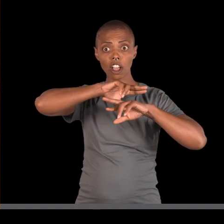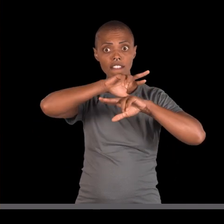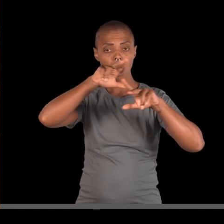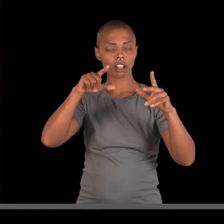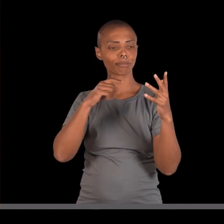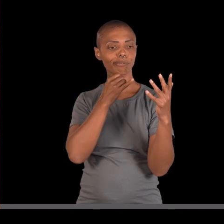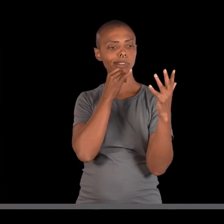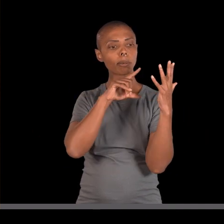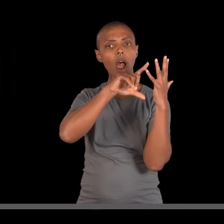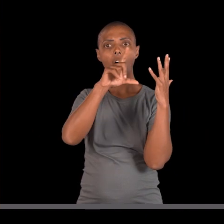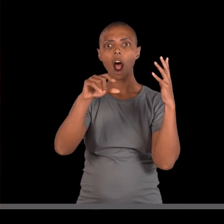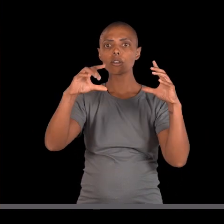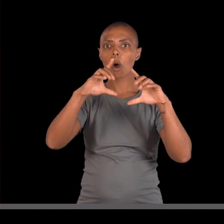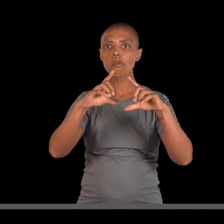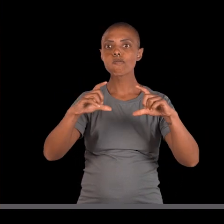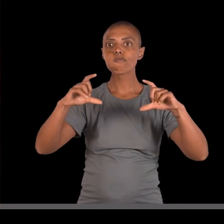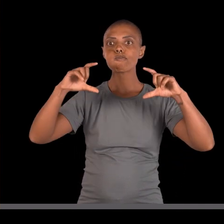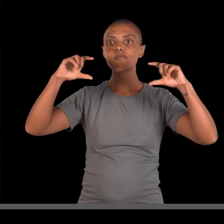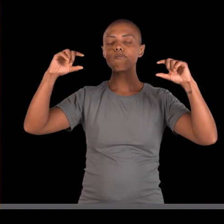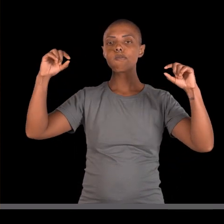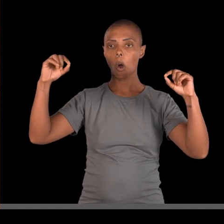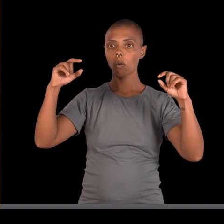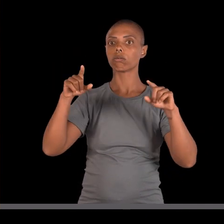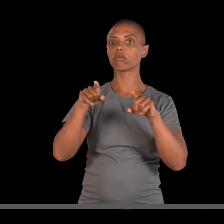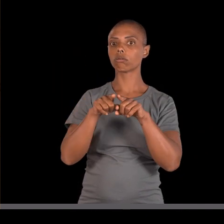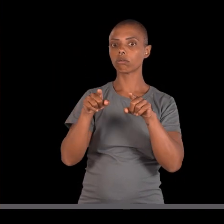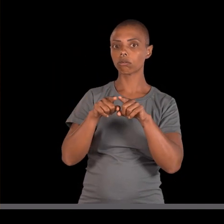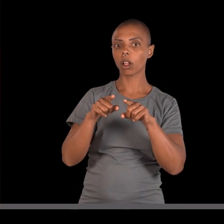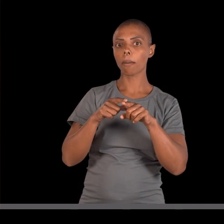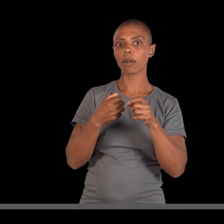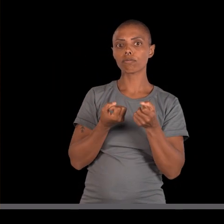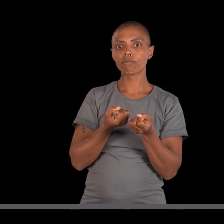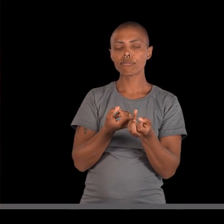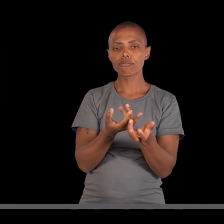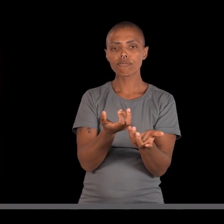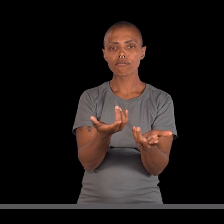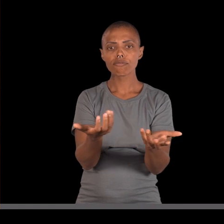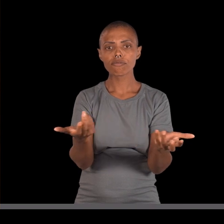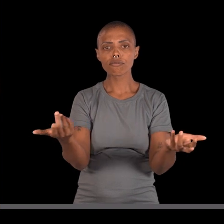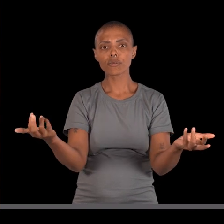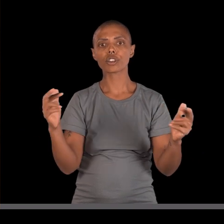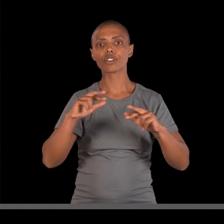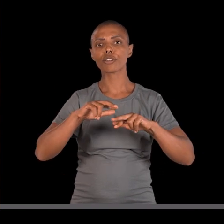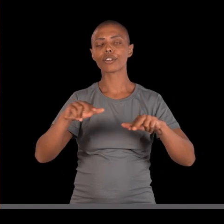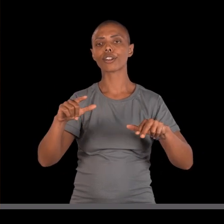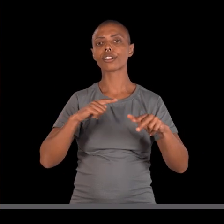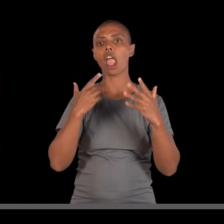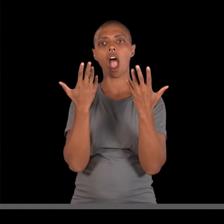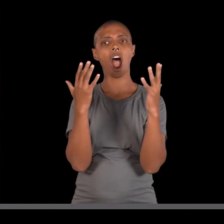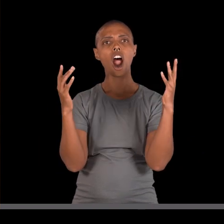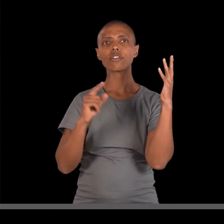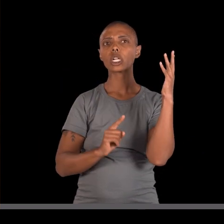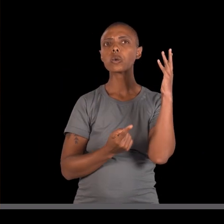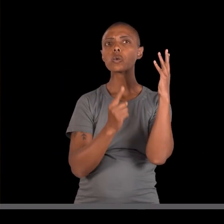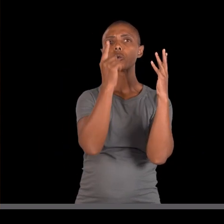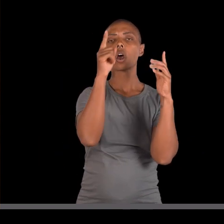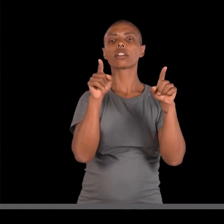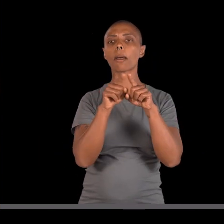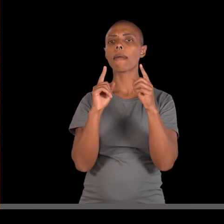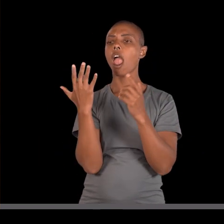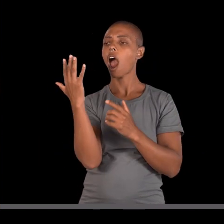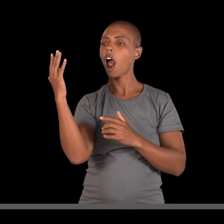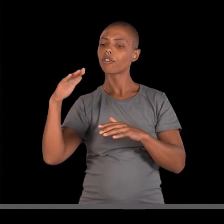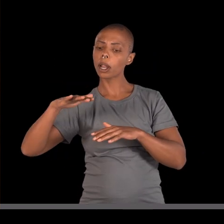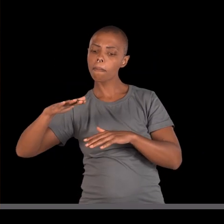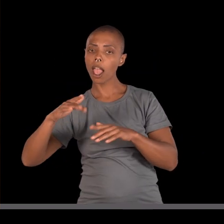folhas largas e vegetação perene, onde você vai ter estratos de árvores, árvores grandes,